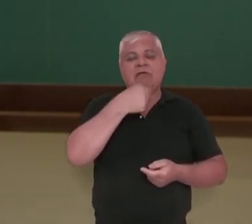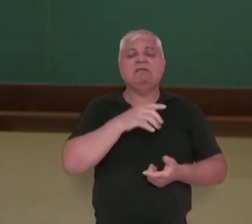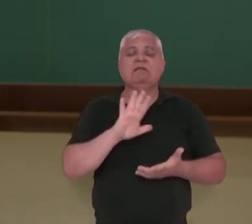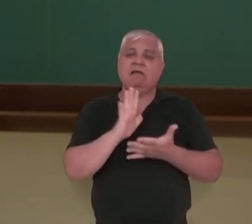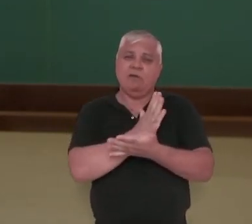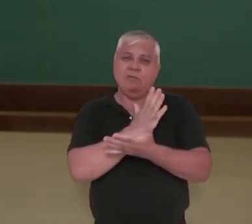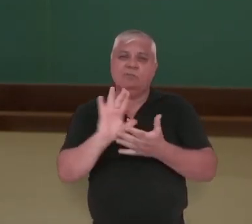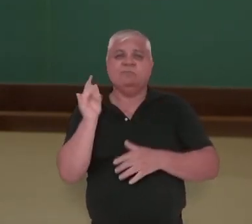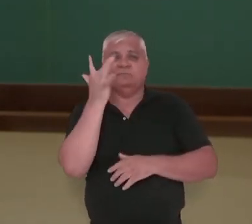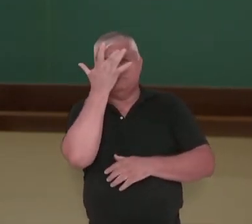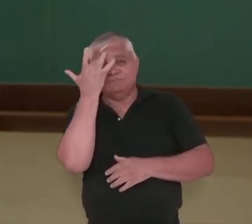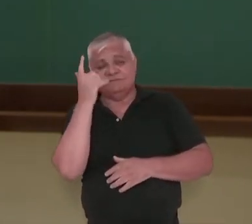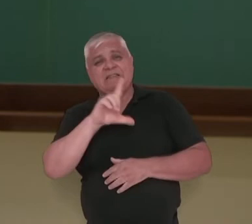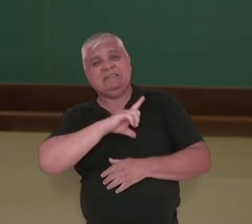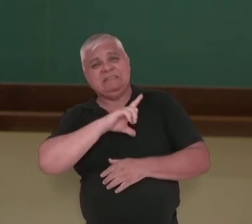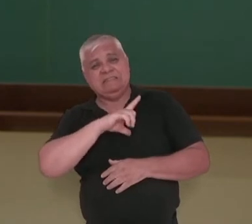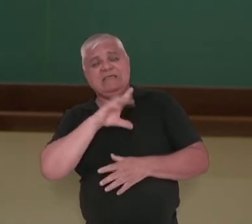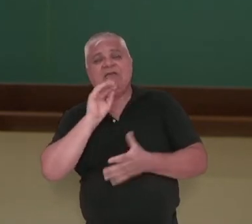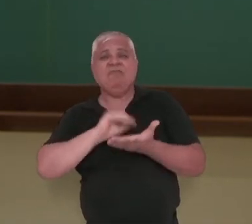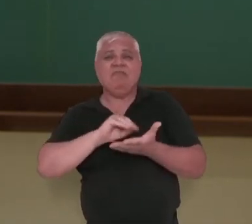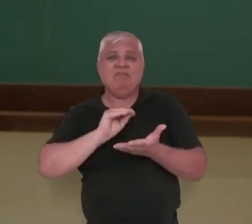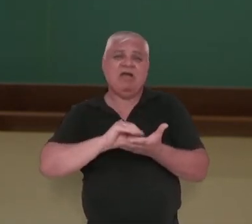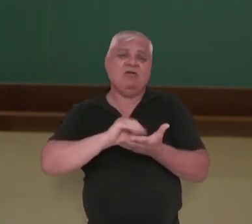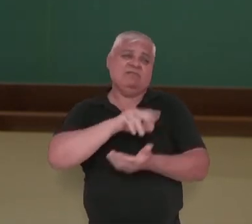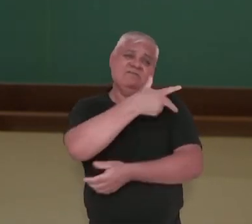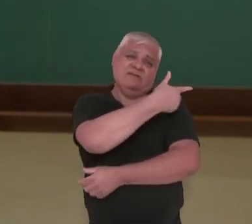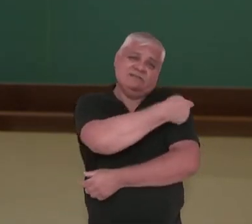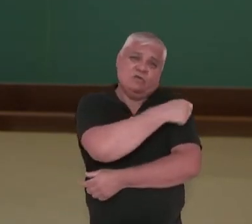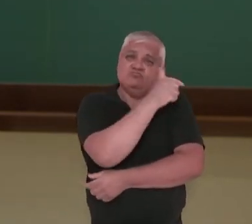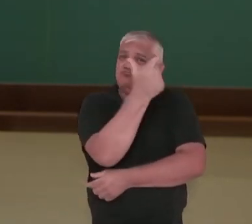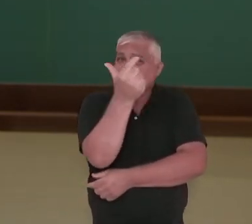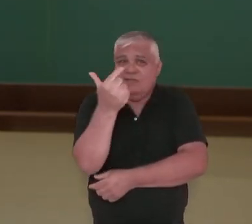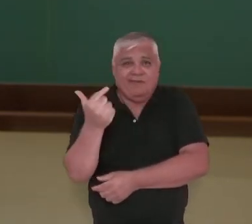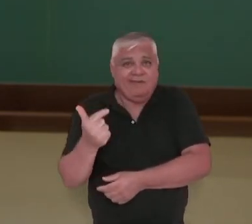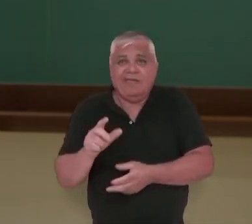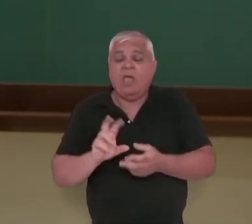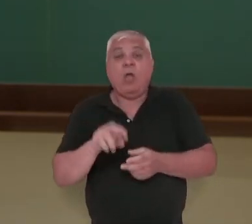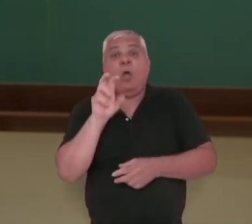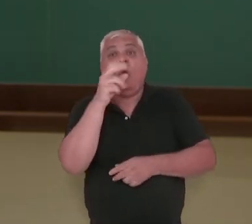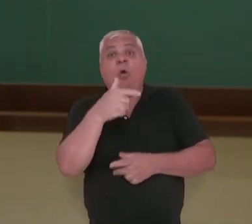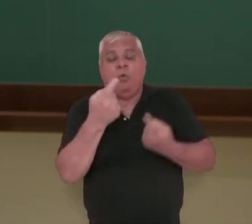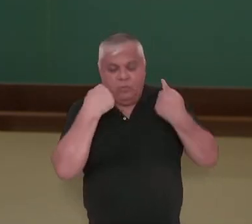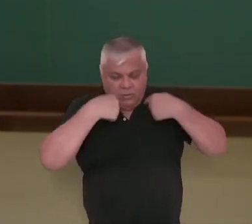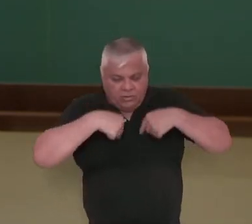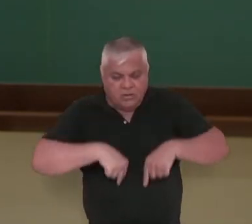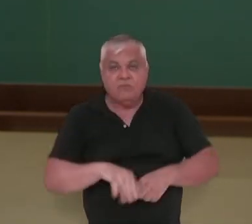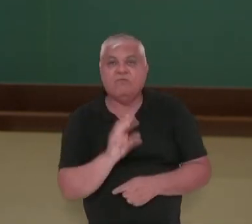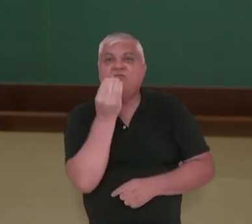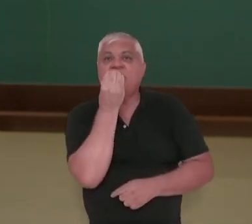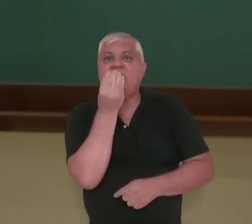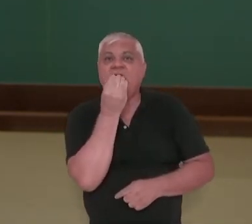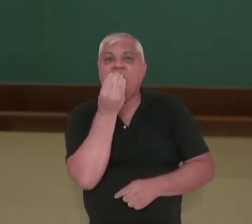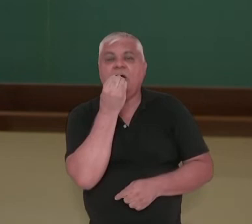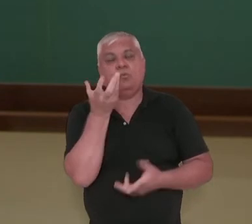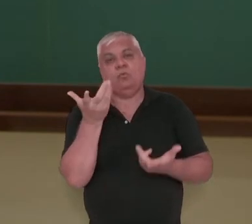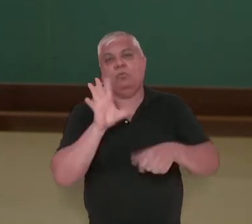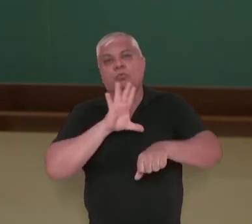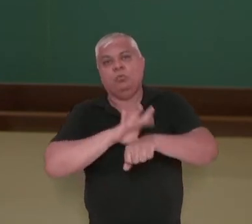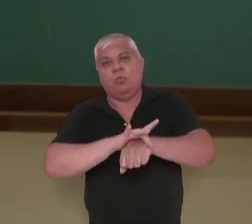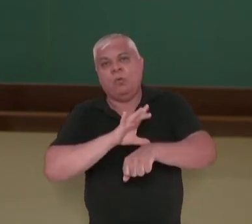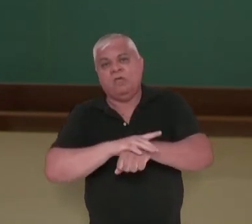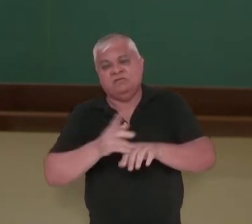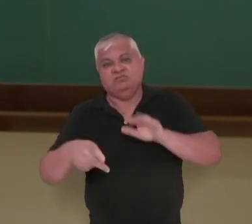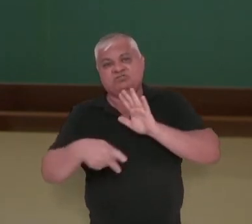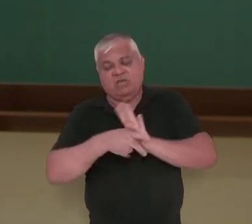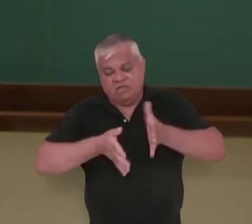são acometidas pela falta da vacina ou por conta da imunidade muito baixa, né? Comorbidades que